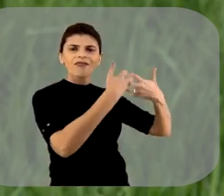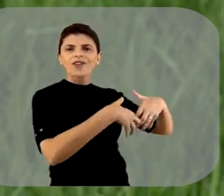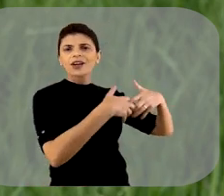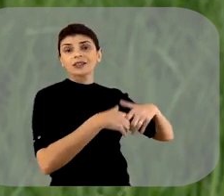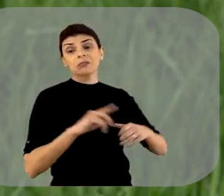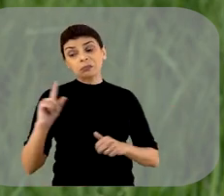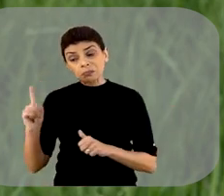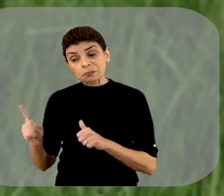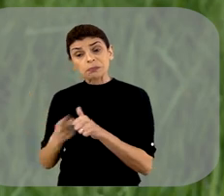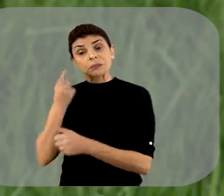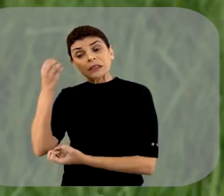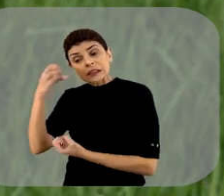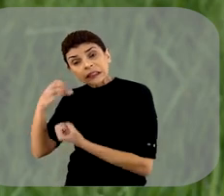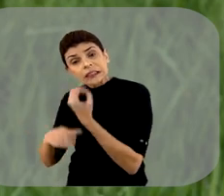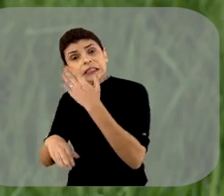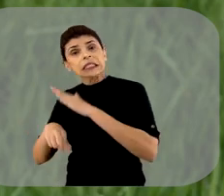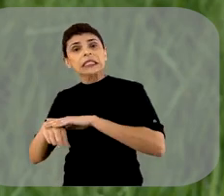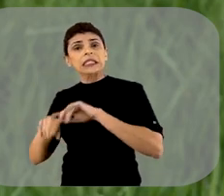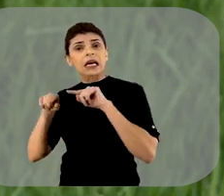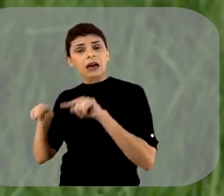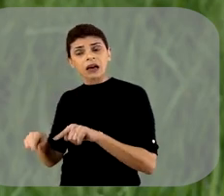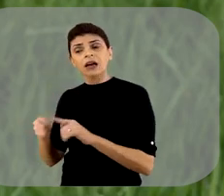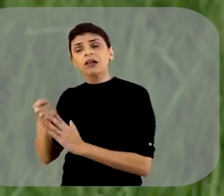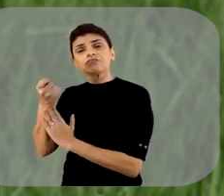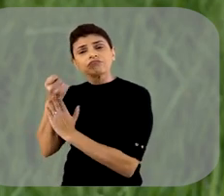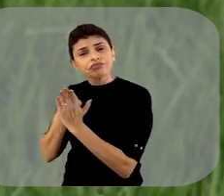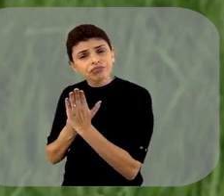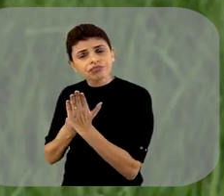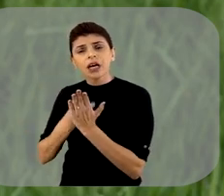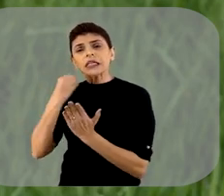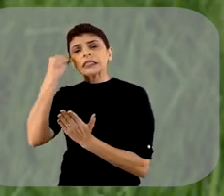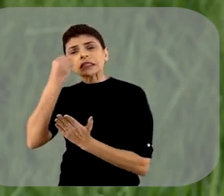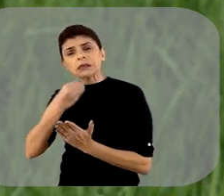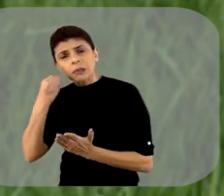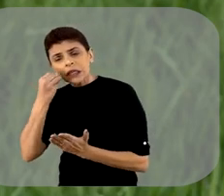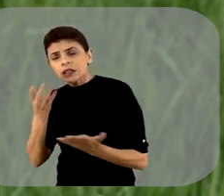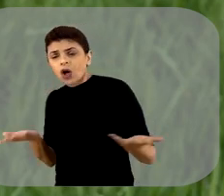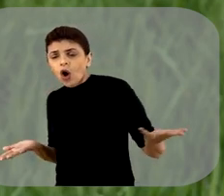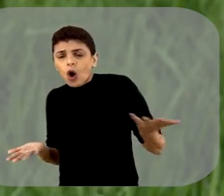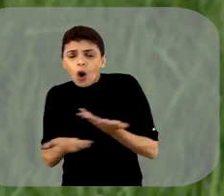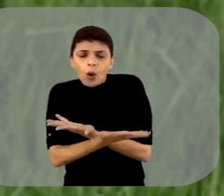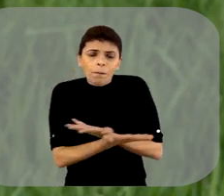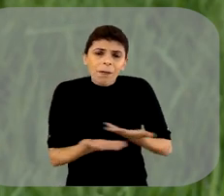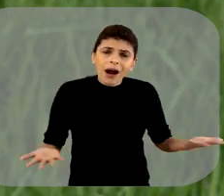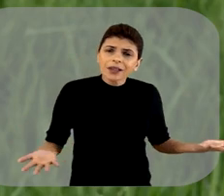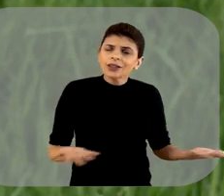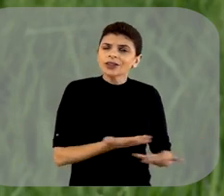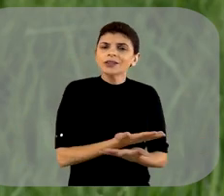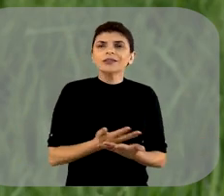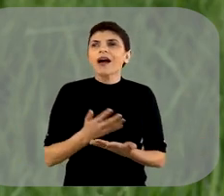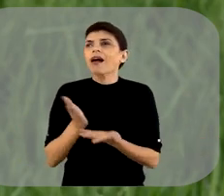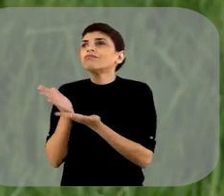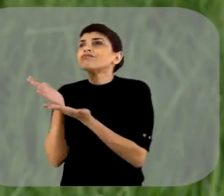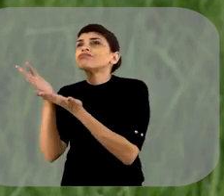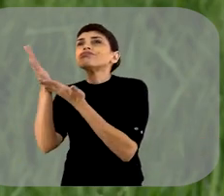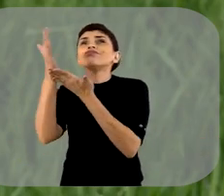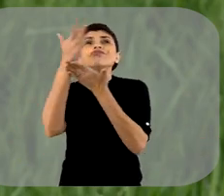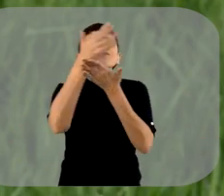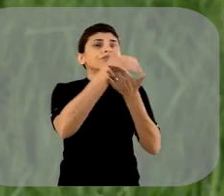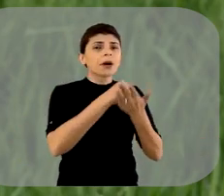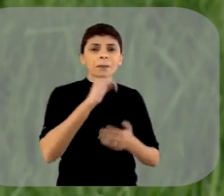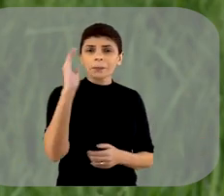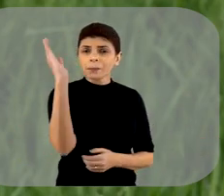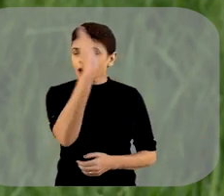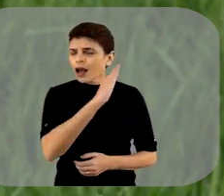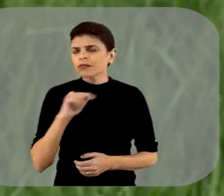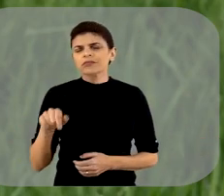passo, temos que criar, fazer relato de experiência, compartilhar essas experiências de todo o Brasil, de todos os lugares, que tem uma